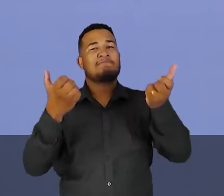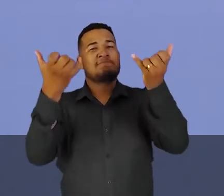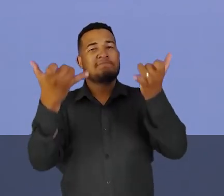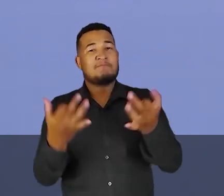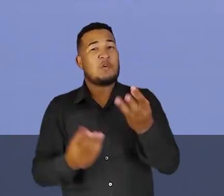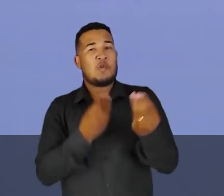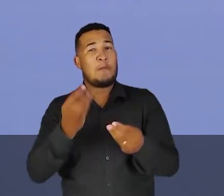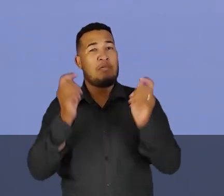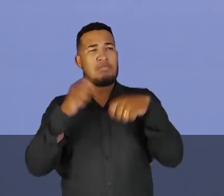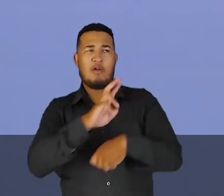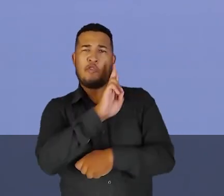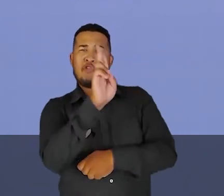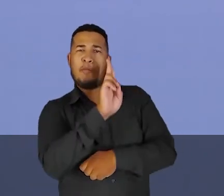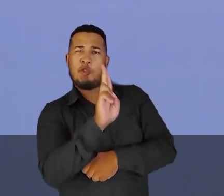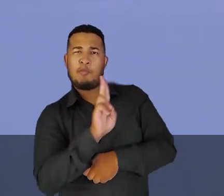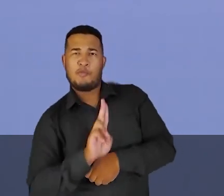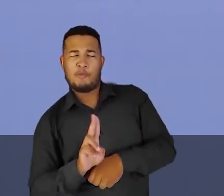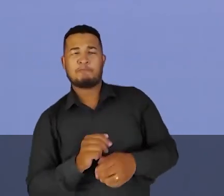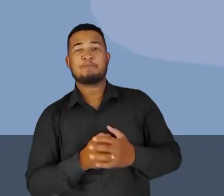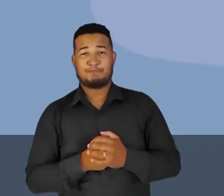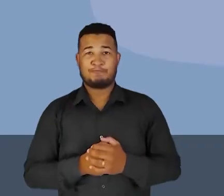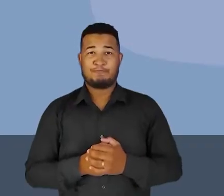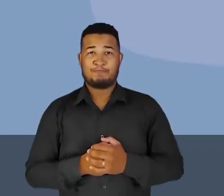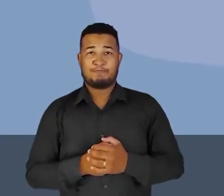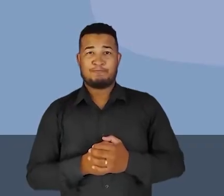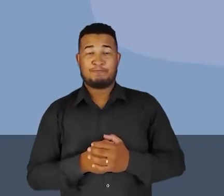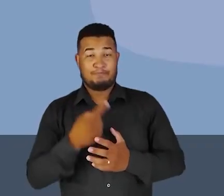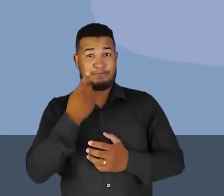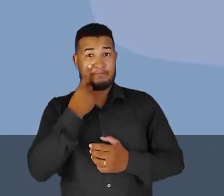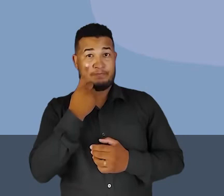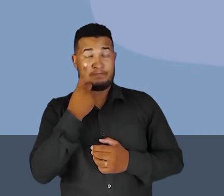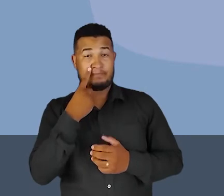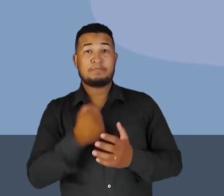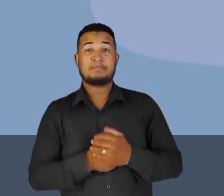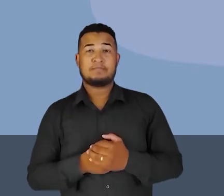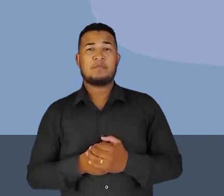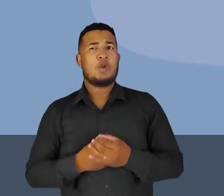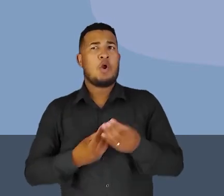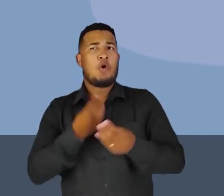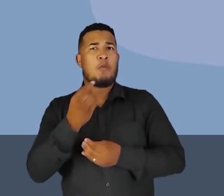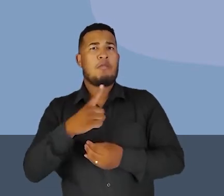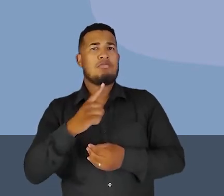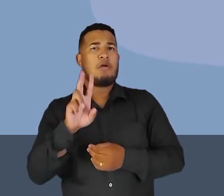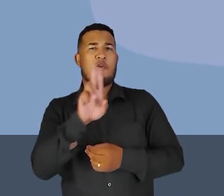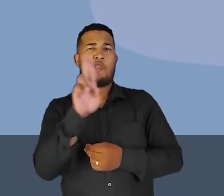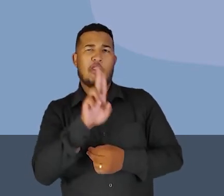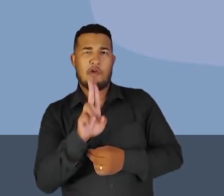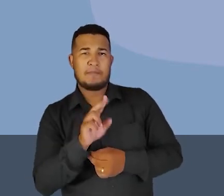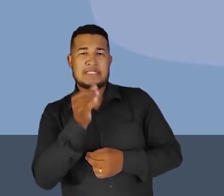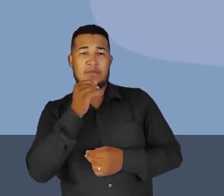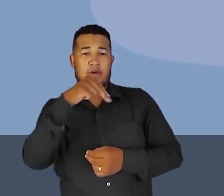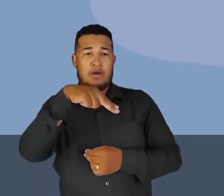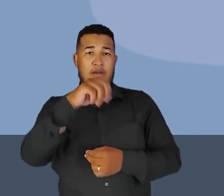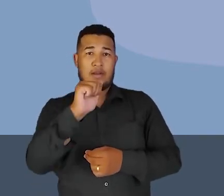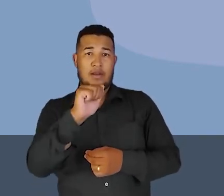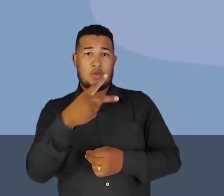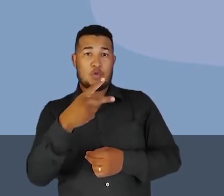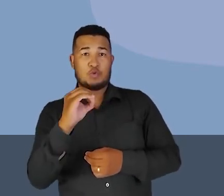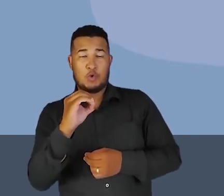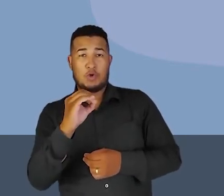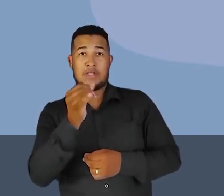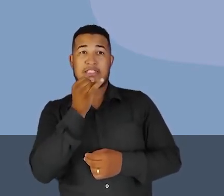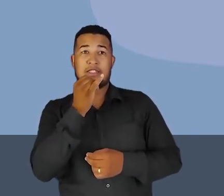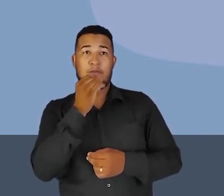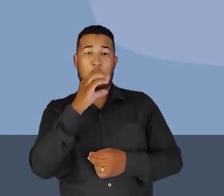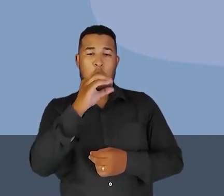é que eu posso dar nome a esses óxidos. Vamos dar uma olhada. Então, olha só como é que fica o nome, ó, Na2O. óxido de